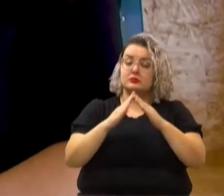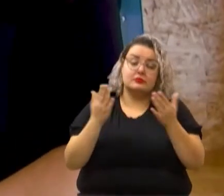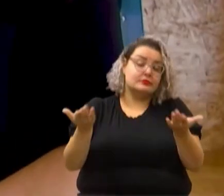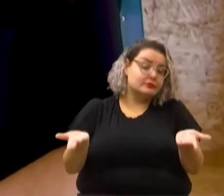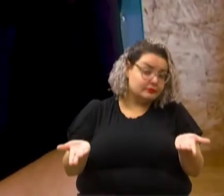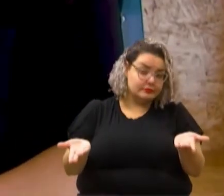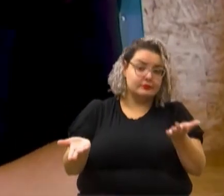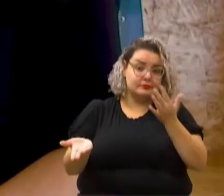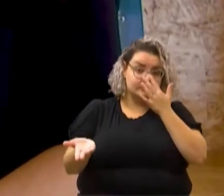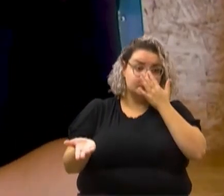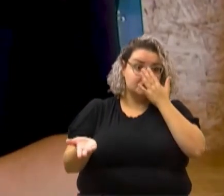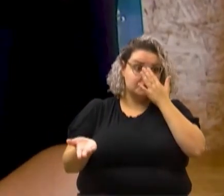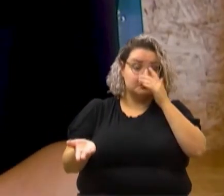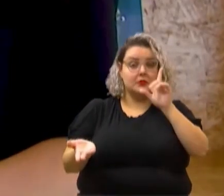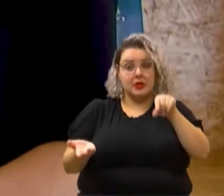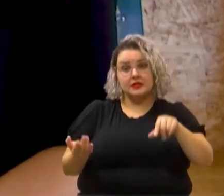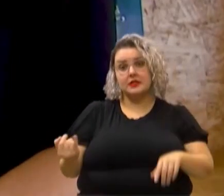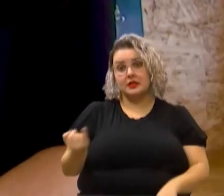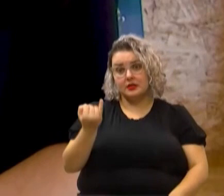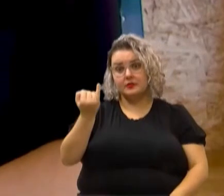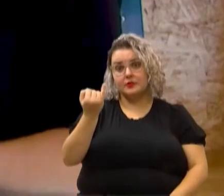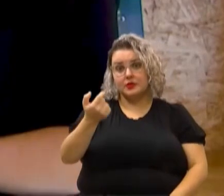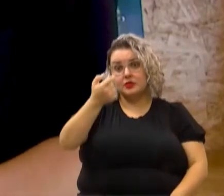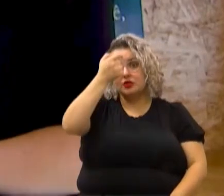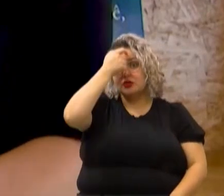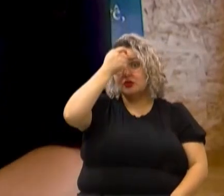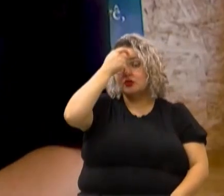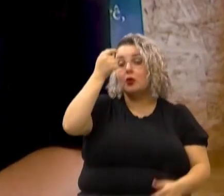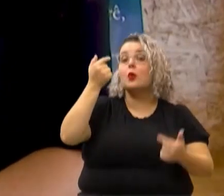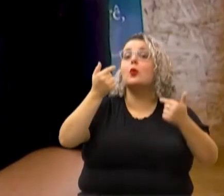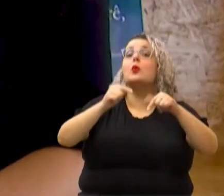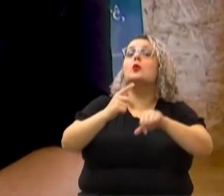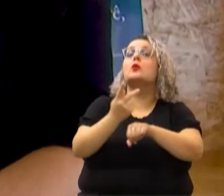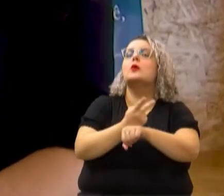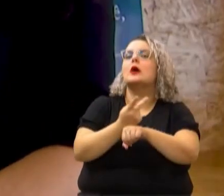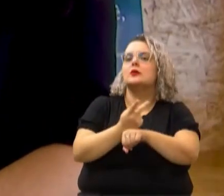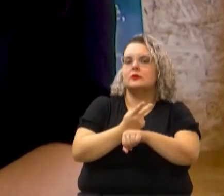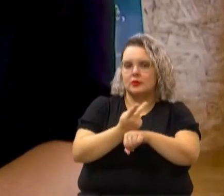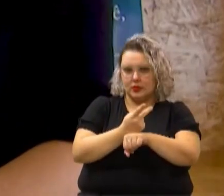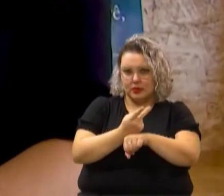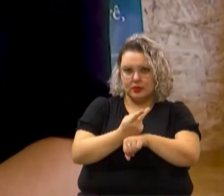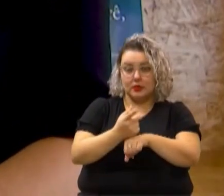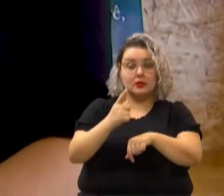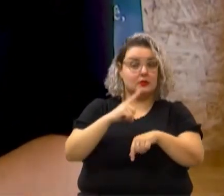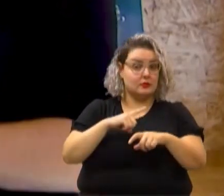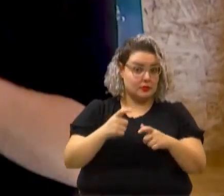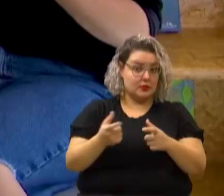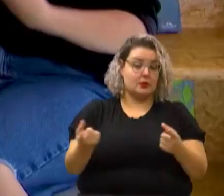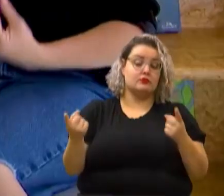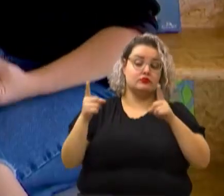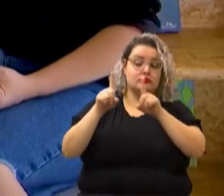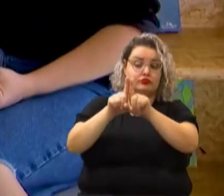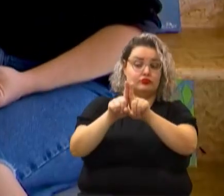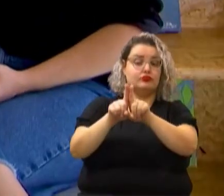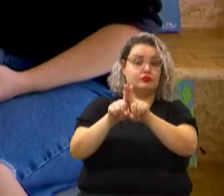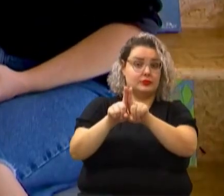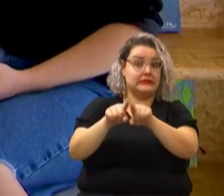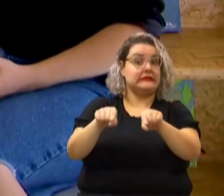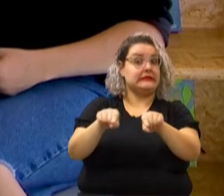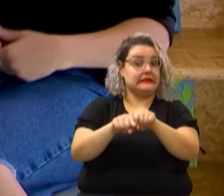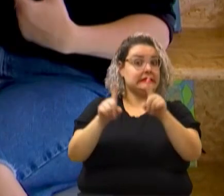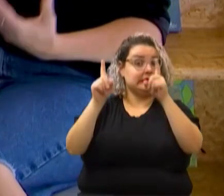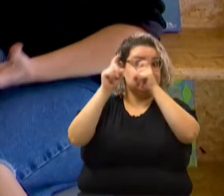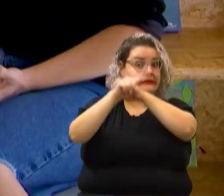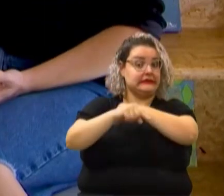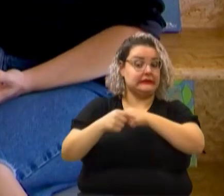mas o importante é também conscientizar aonde fazer essas buscas Então a gente tem um grande aliado e um grande desafio